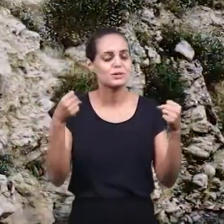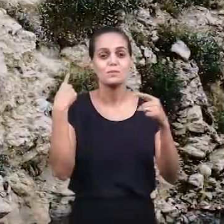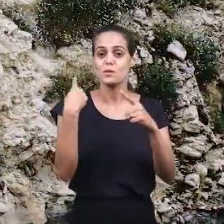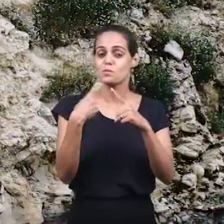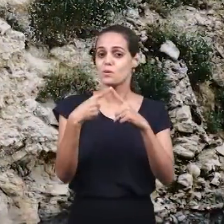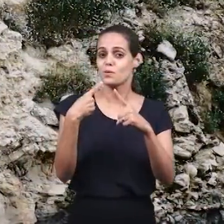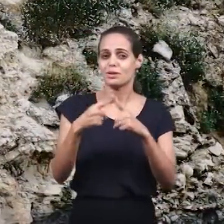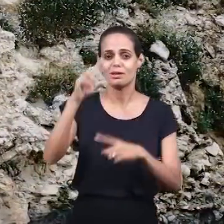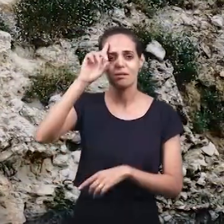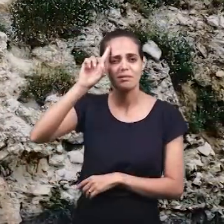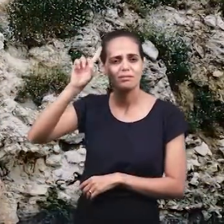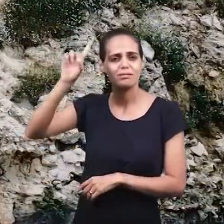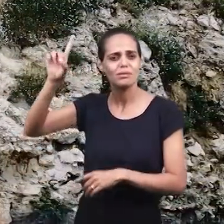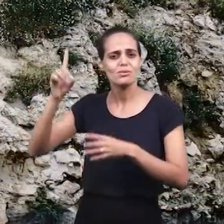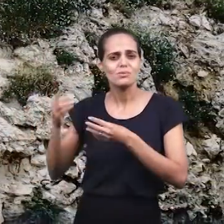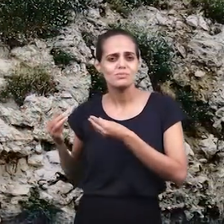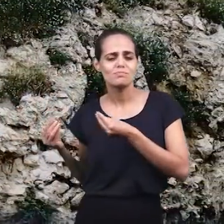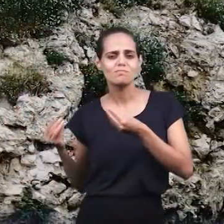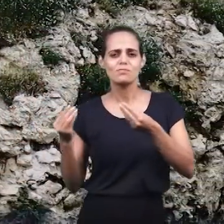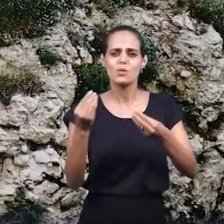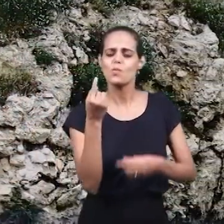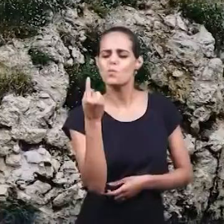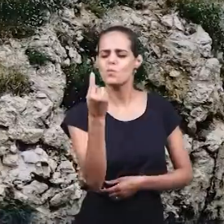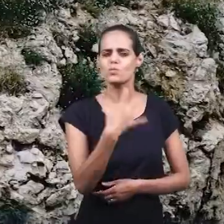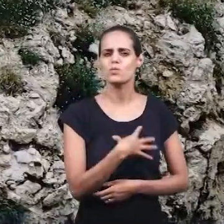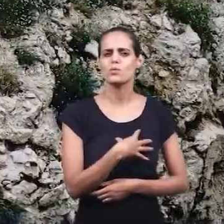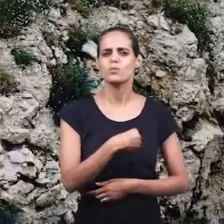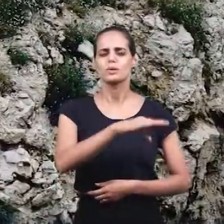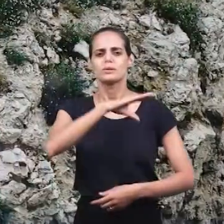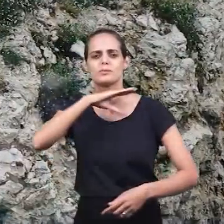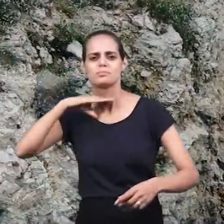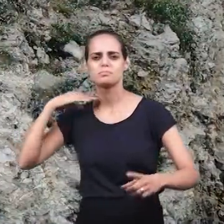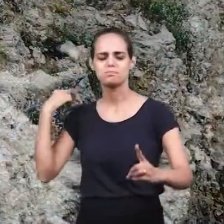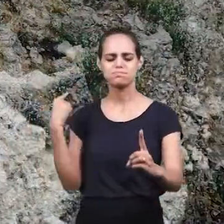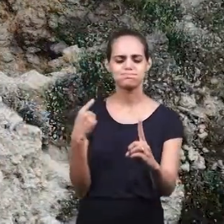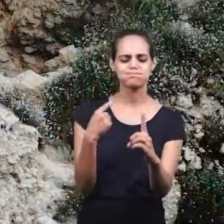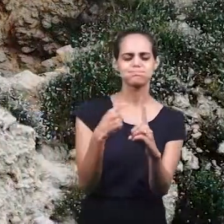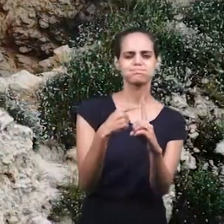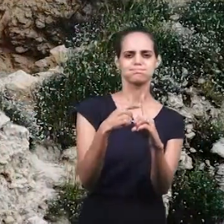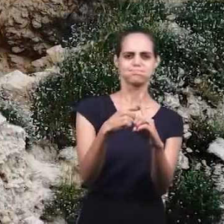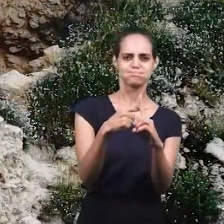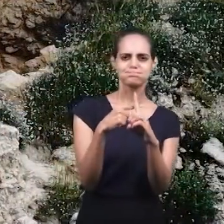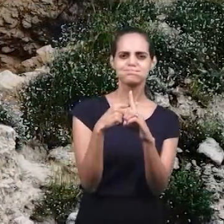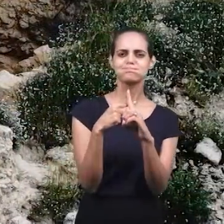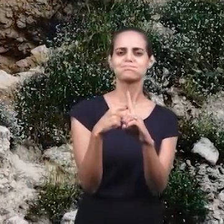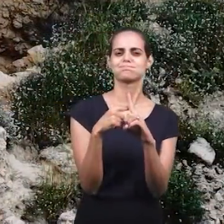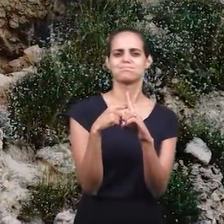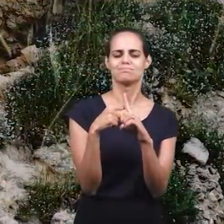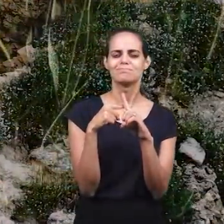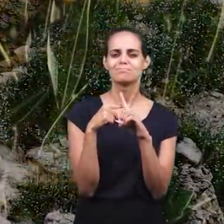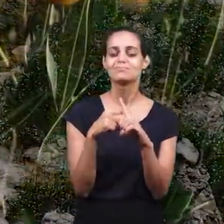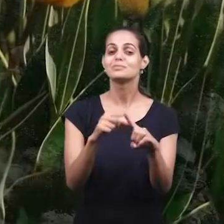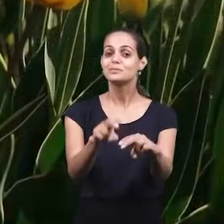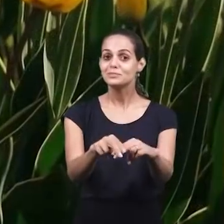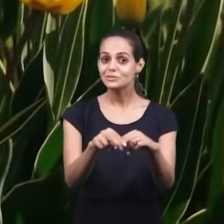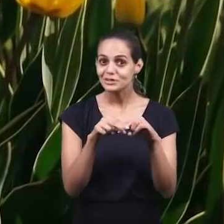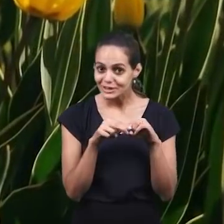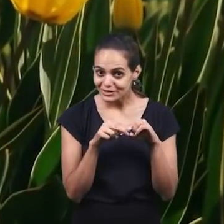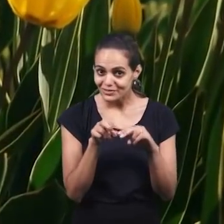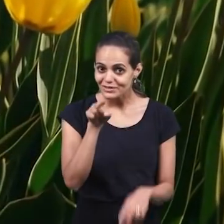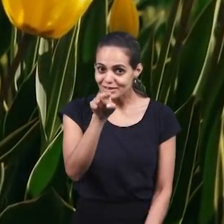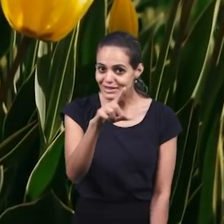imaginar. Por você eu dei meu único filho pra morrer naquela cruz, pra